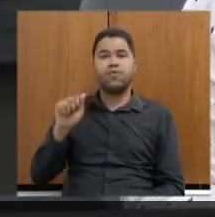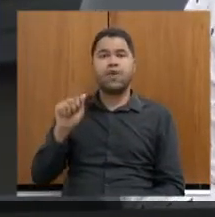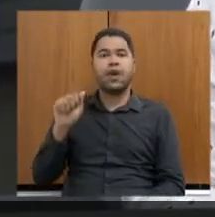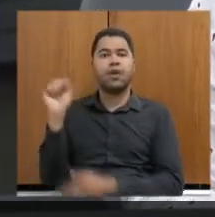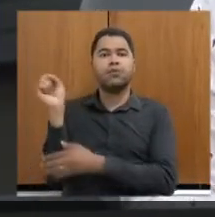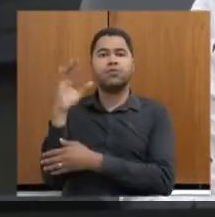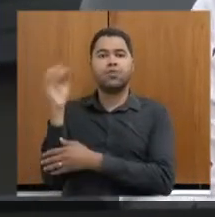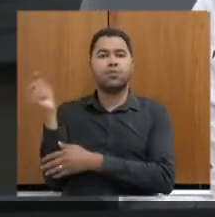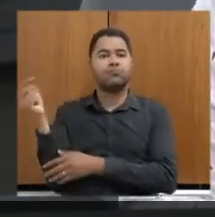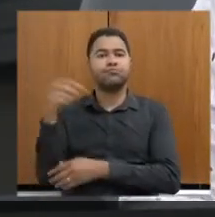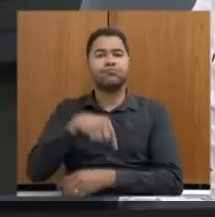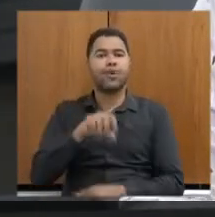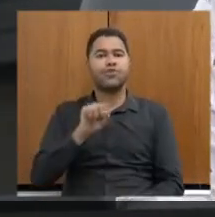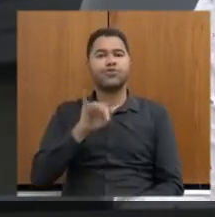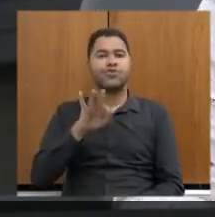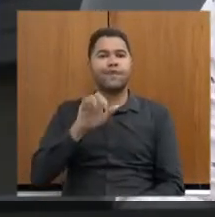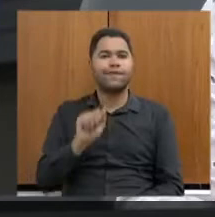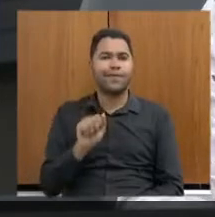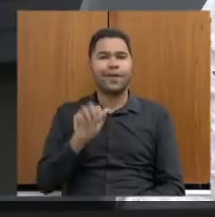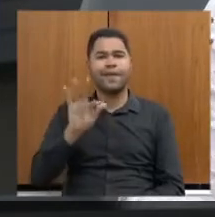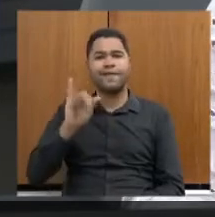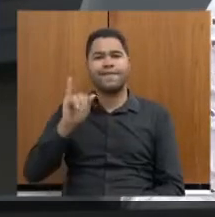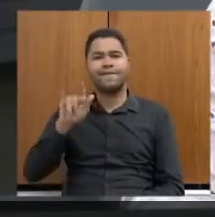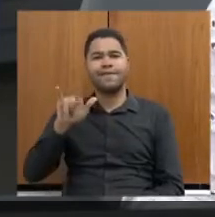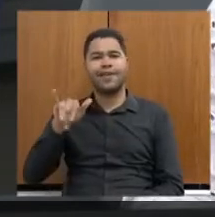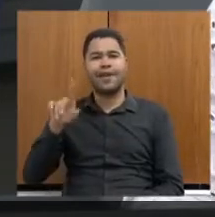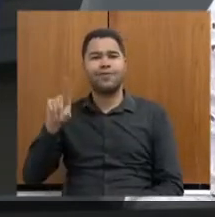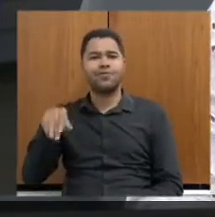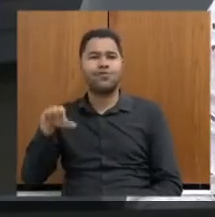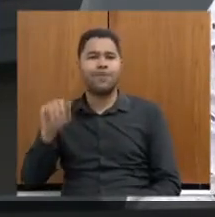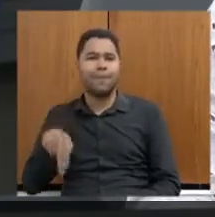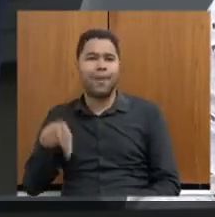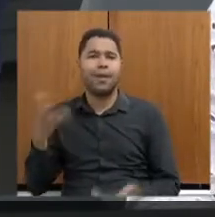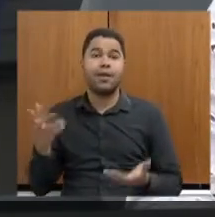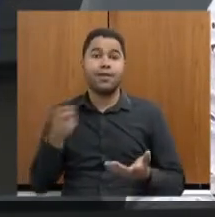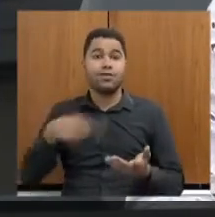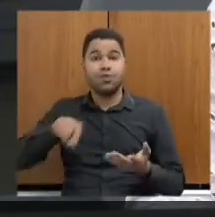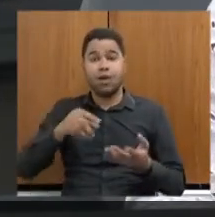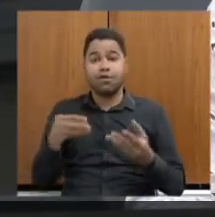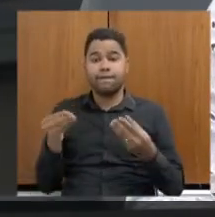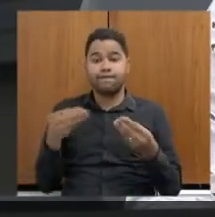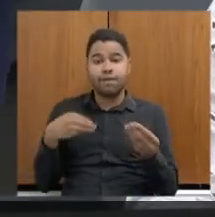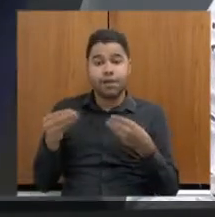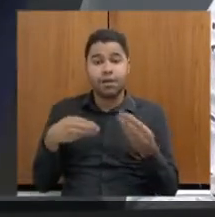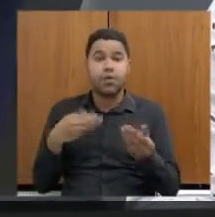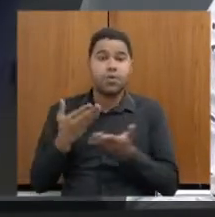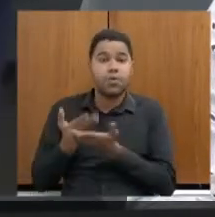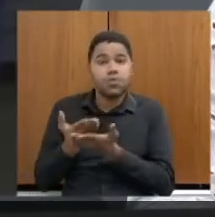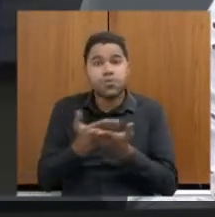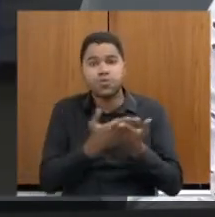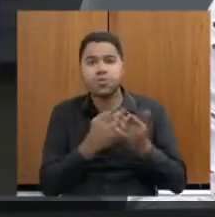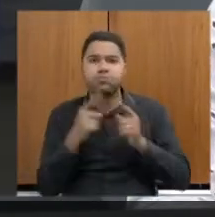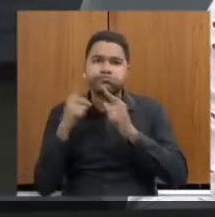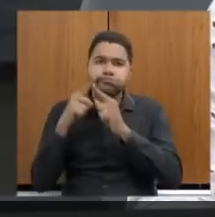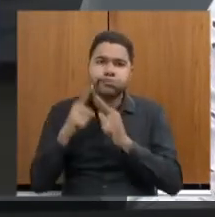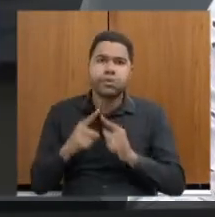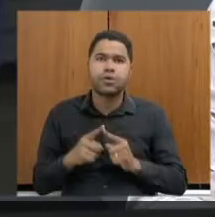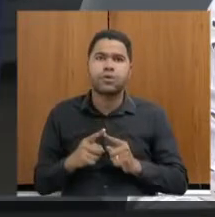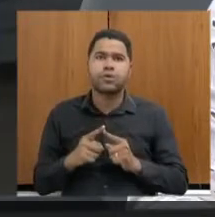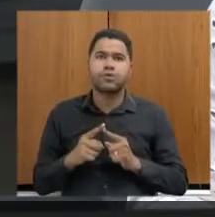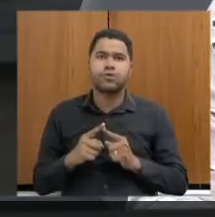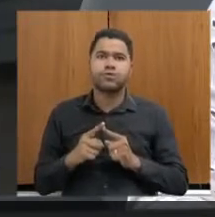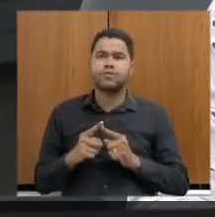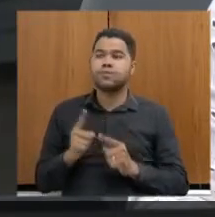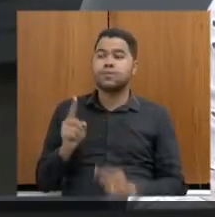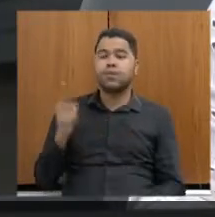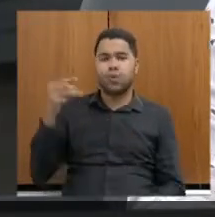trazer até a Sofia Feldman então nós precisamos ter essa flexibilidade dentro de uma de um estudo técnico que você precisar de um